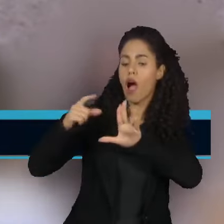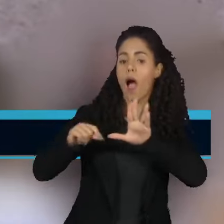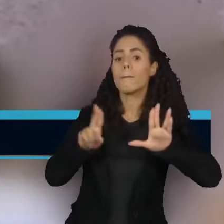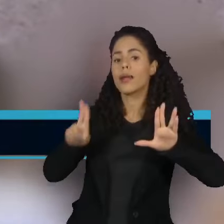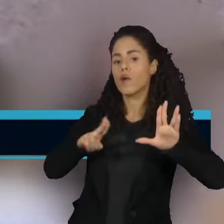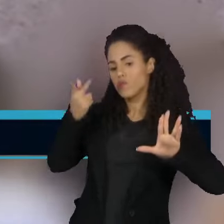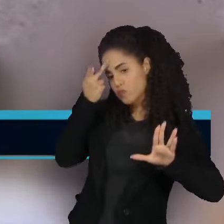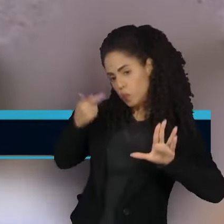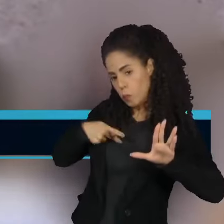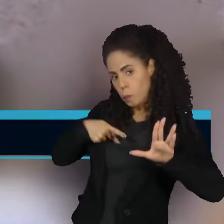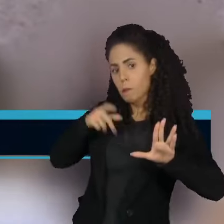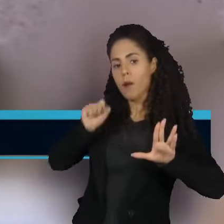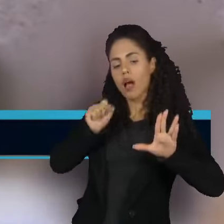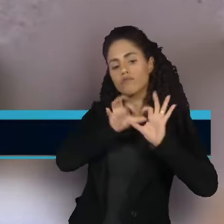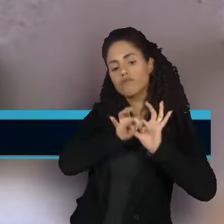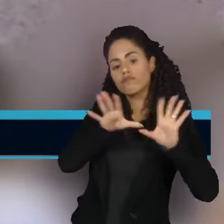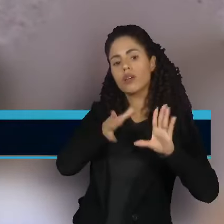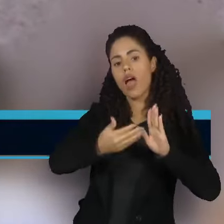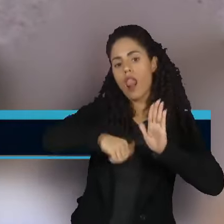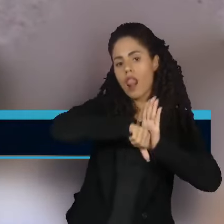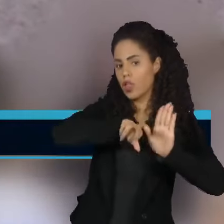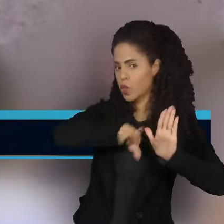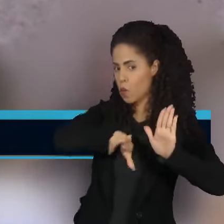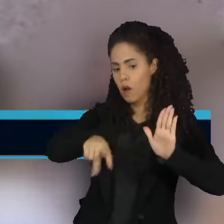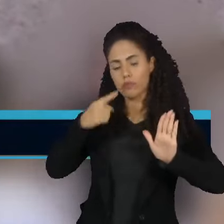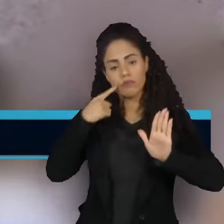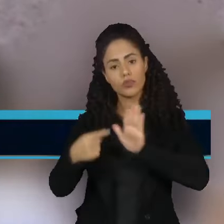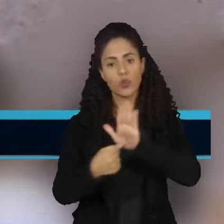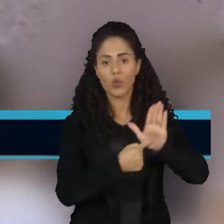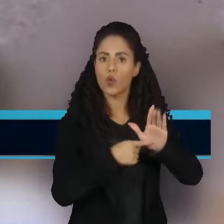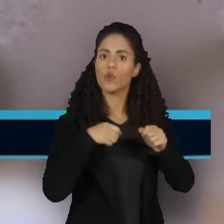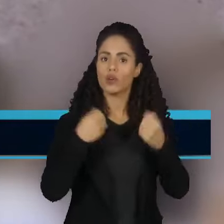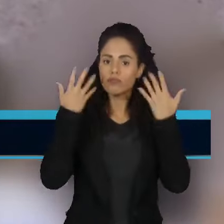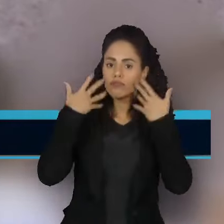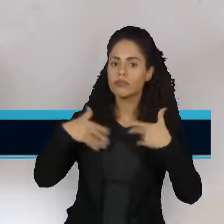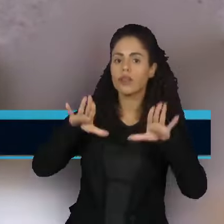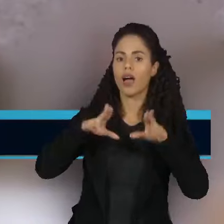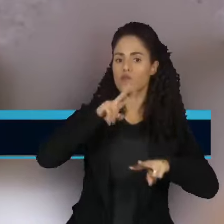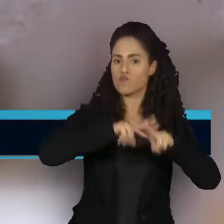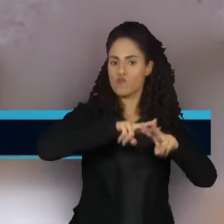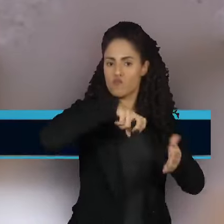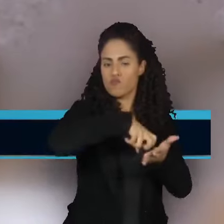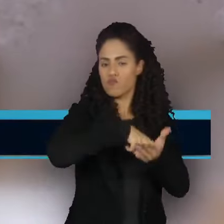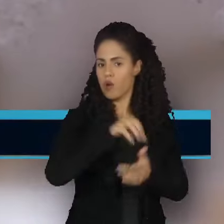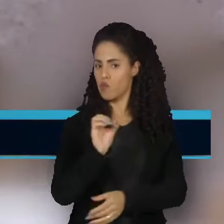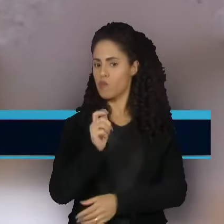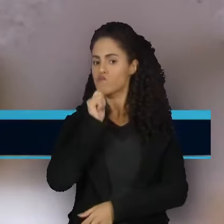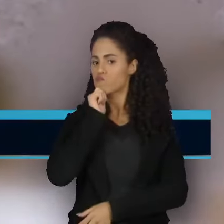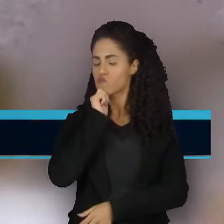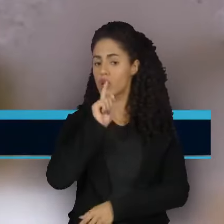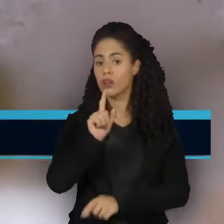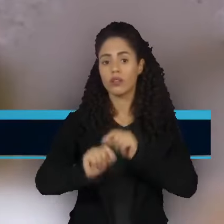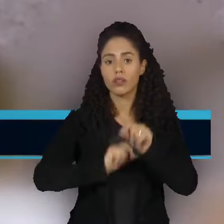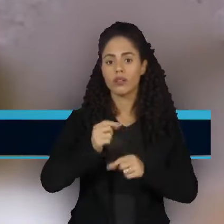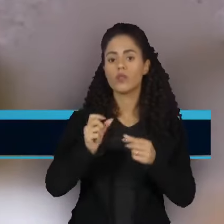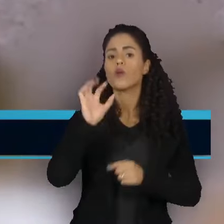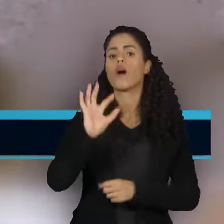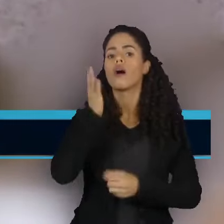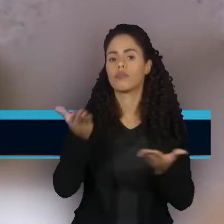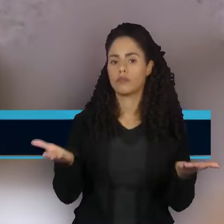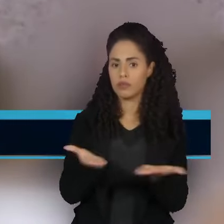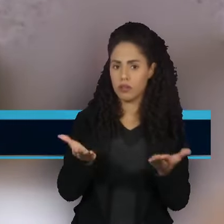pessoal constitui ato ilícito sem natureza penal. Por via de consequência, pela vedação de